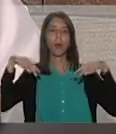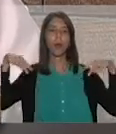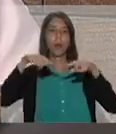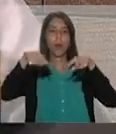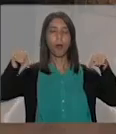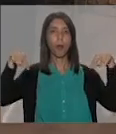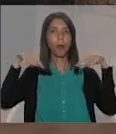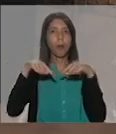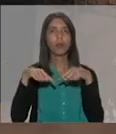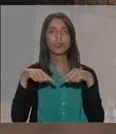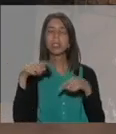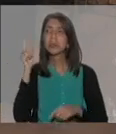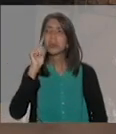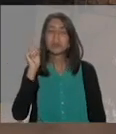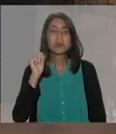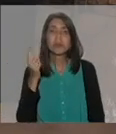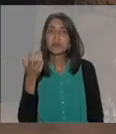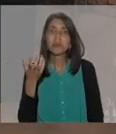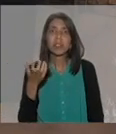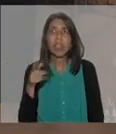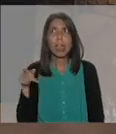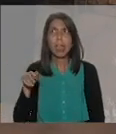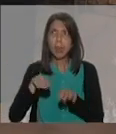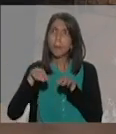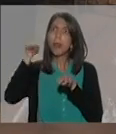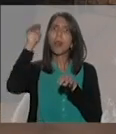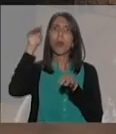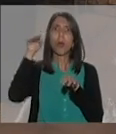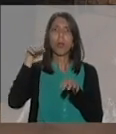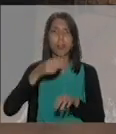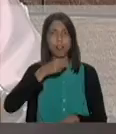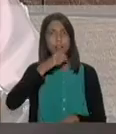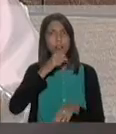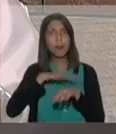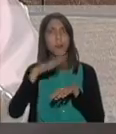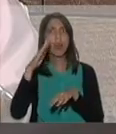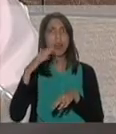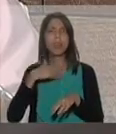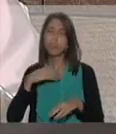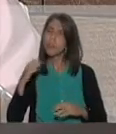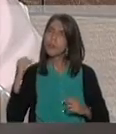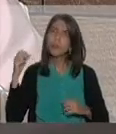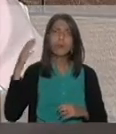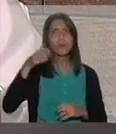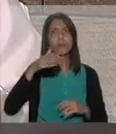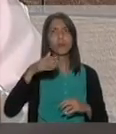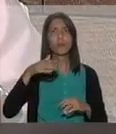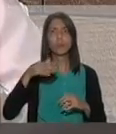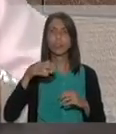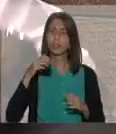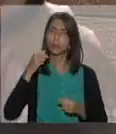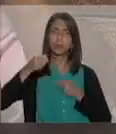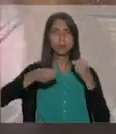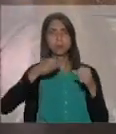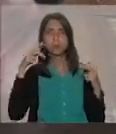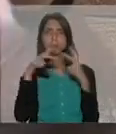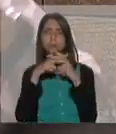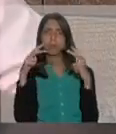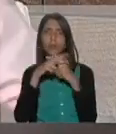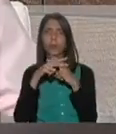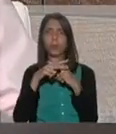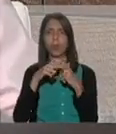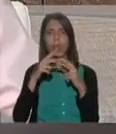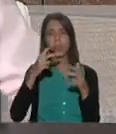roda, ficou em frente, um frente ao outro. Eu não sei o que deu em mim, ele era um pouco maior que eu e mais velho. Eu parti para cima dele